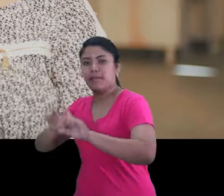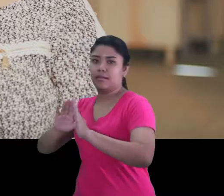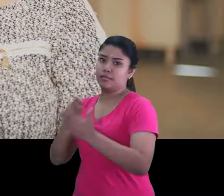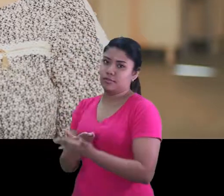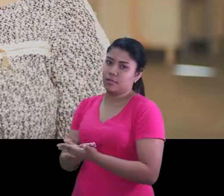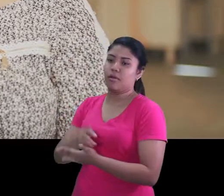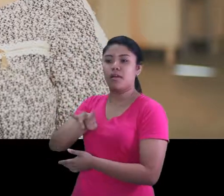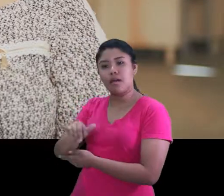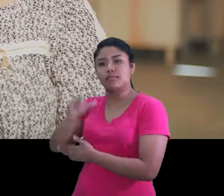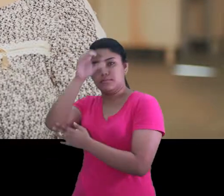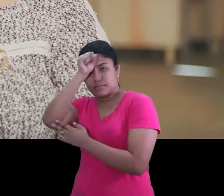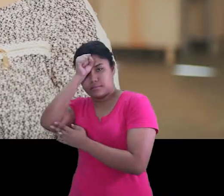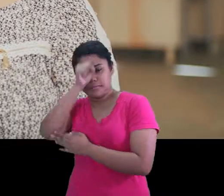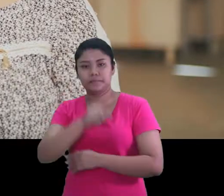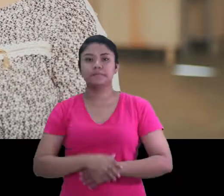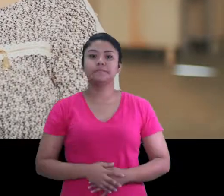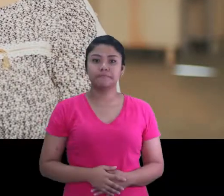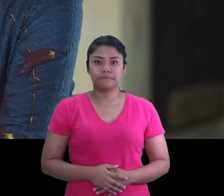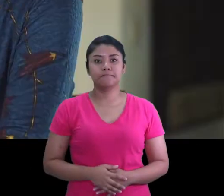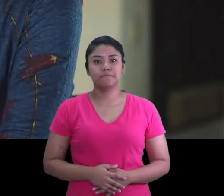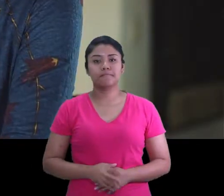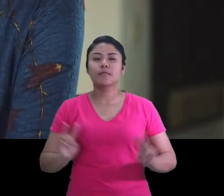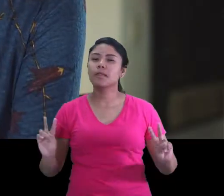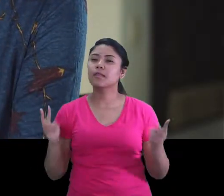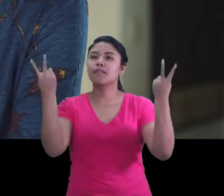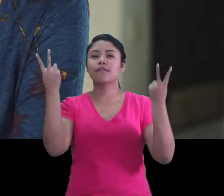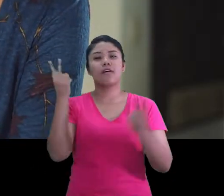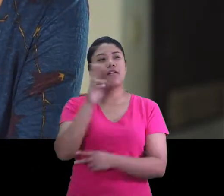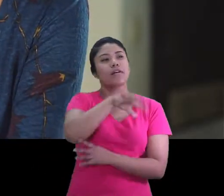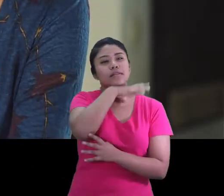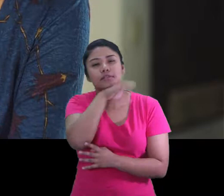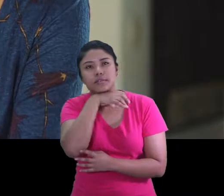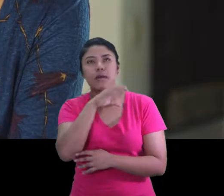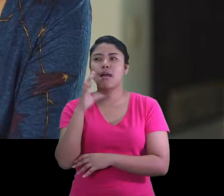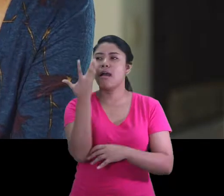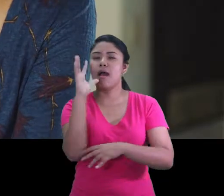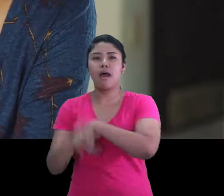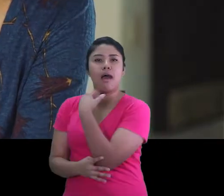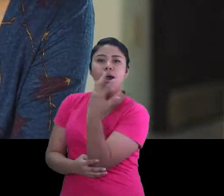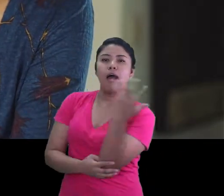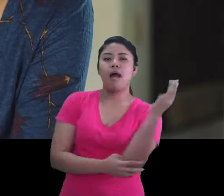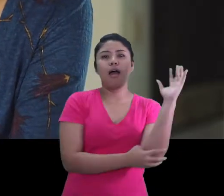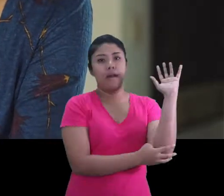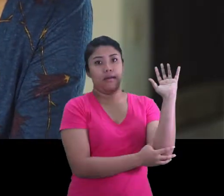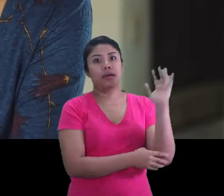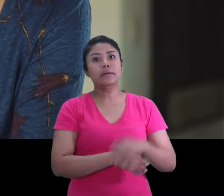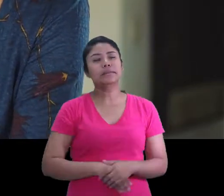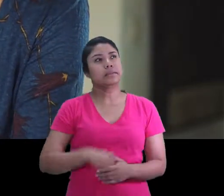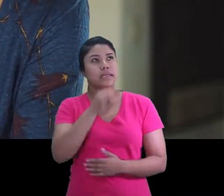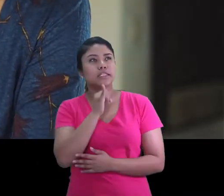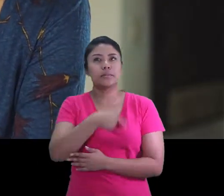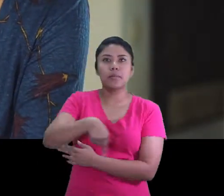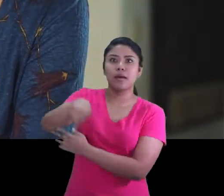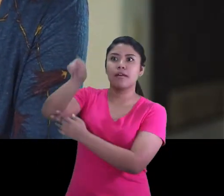porquê não está dentro da escola como característica de aprendizado. Seja a riqueza da fauna, da flora, das músicas, né? E aí quando